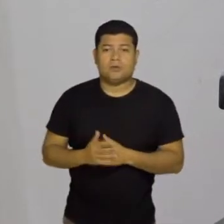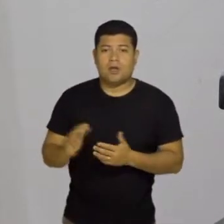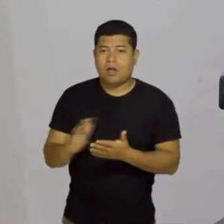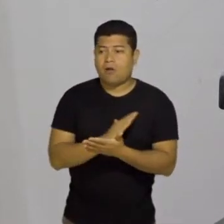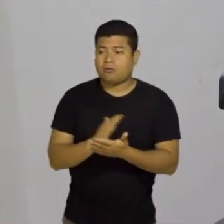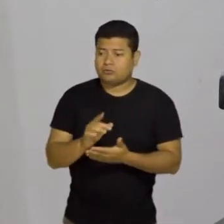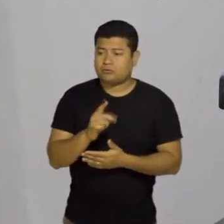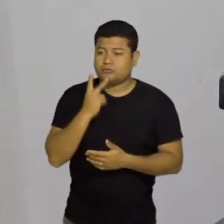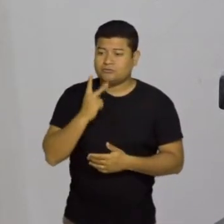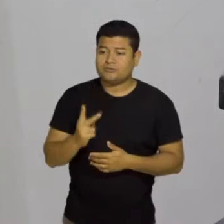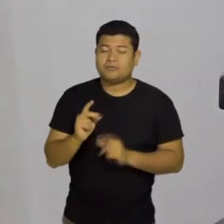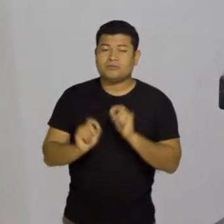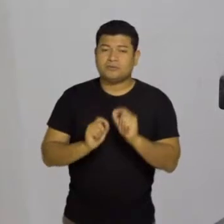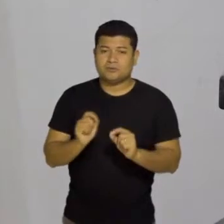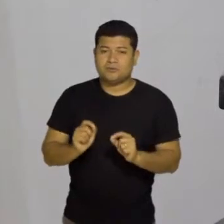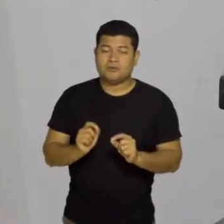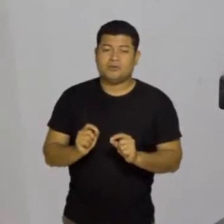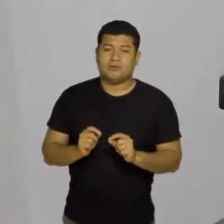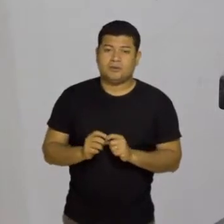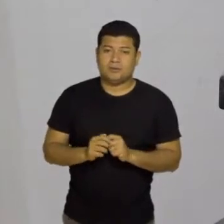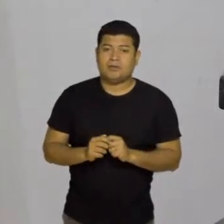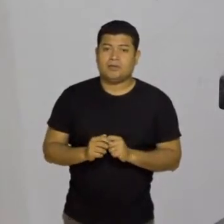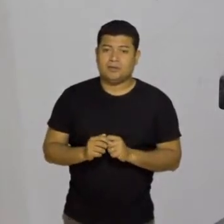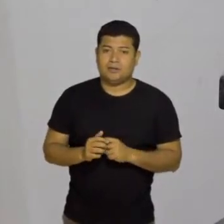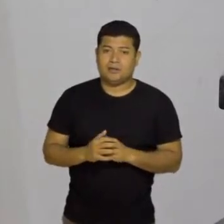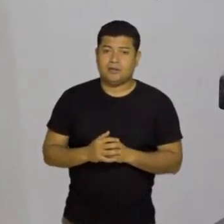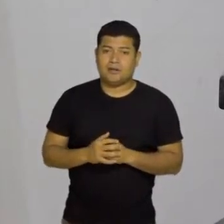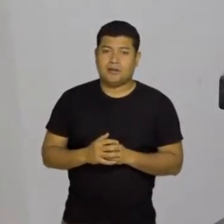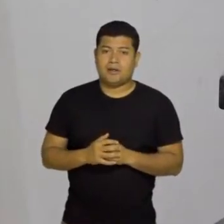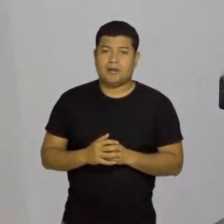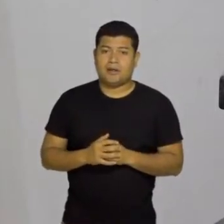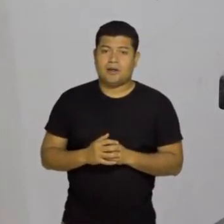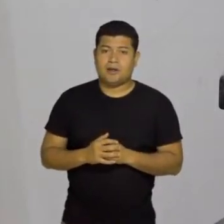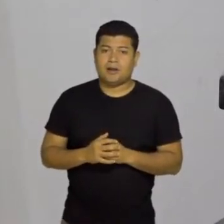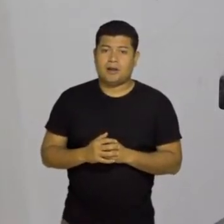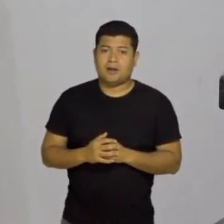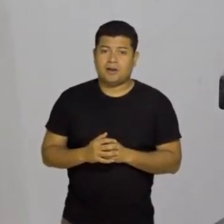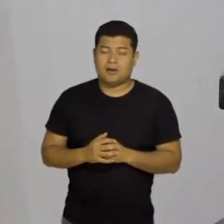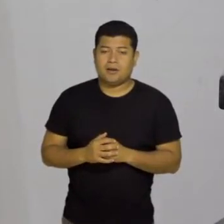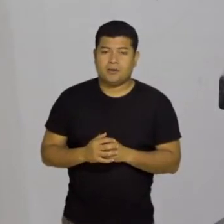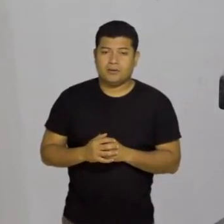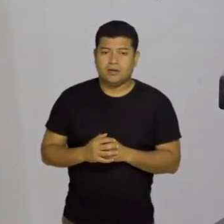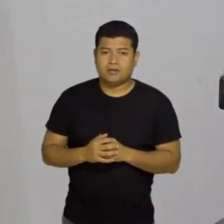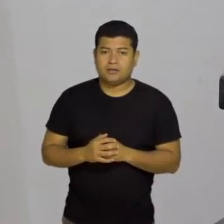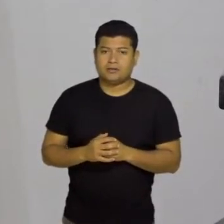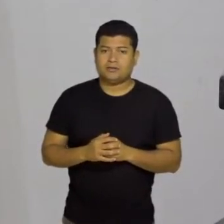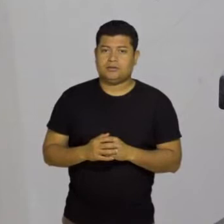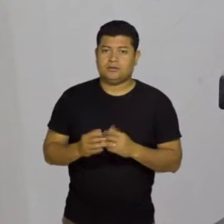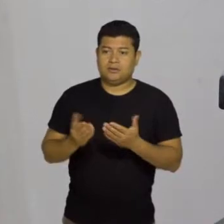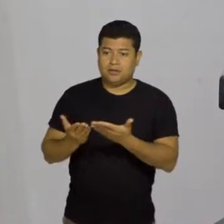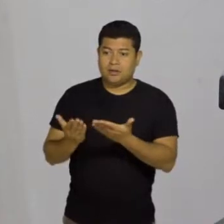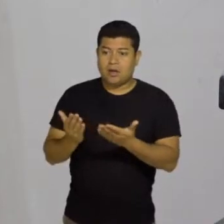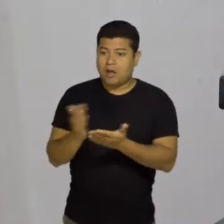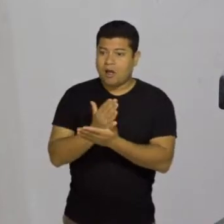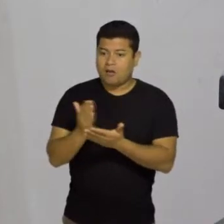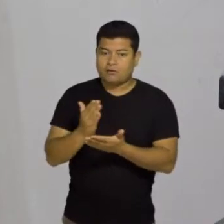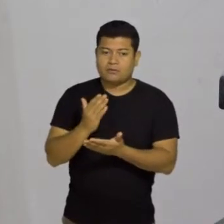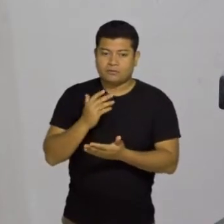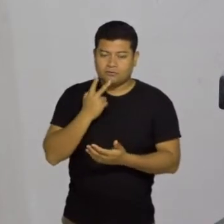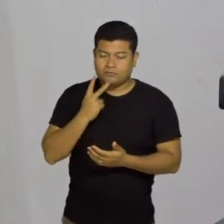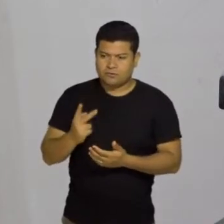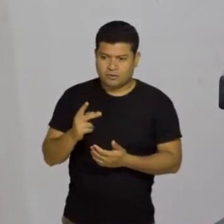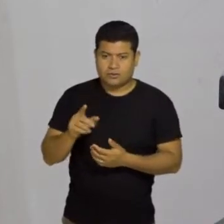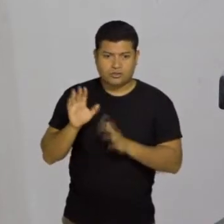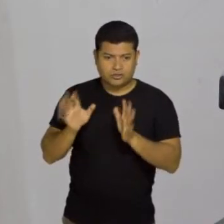dizer, aí na lida, vieram da roça e